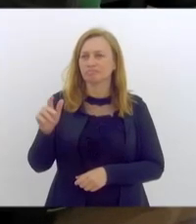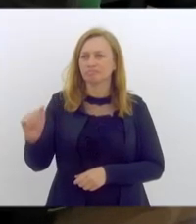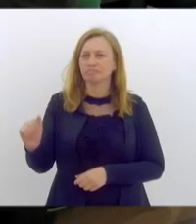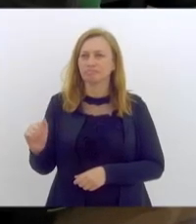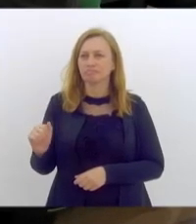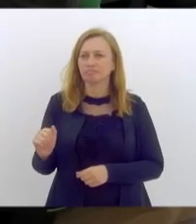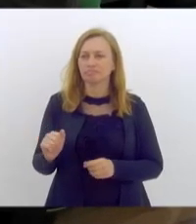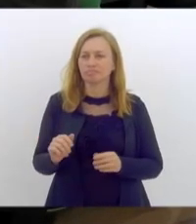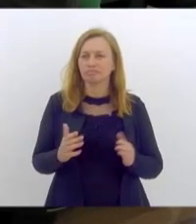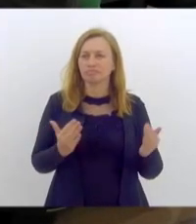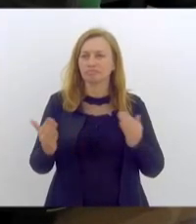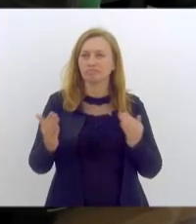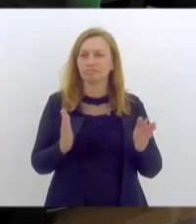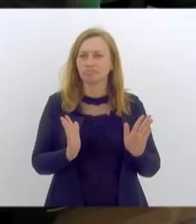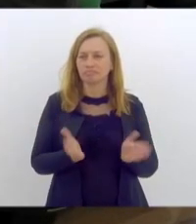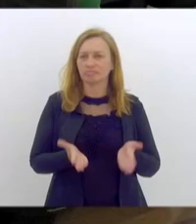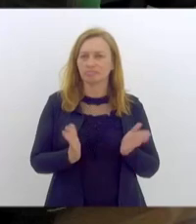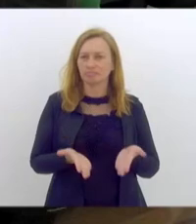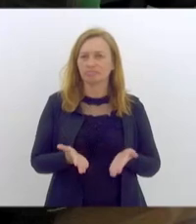PPA atual